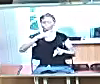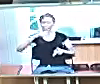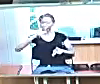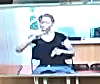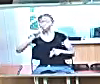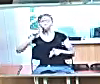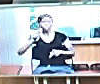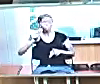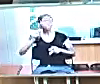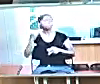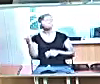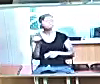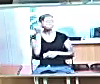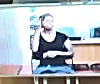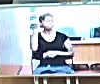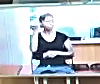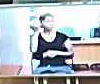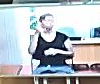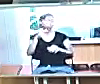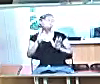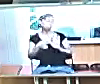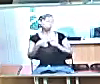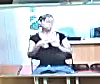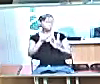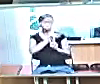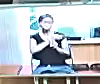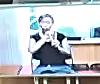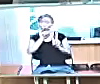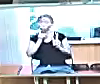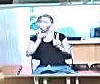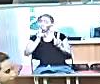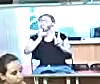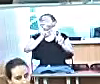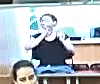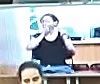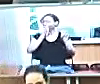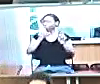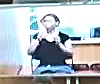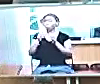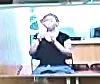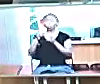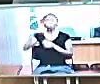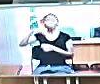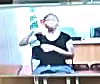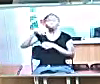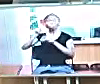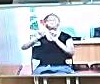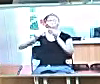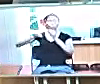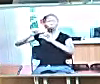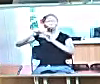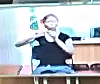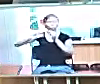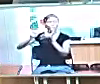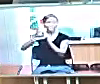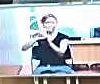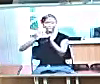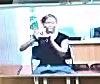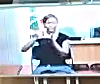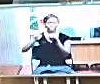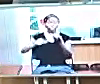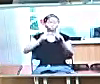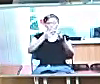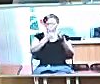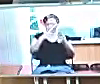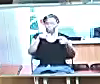para citar dois exemplos como cor e arte o festival que a gente vê que todos os anos ocorrem graças a